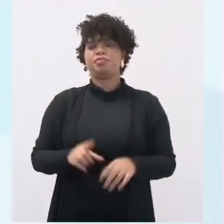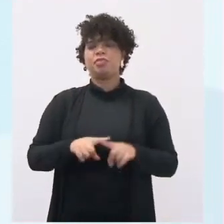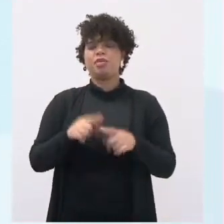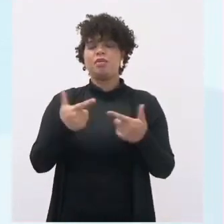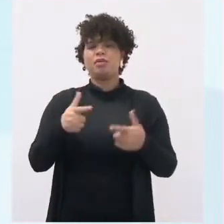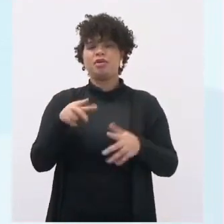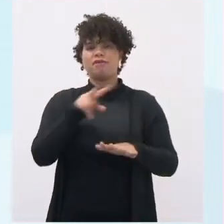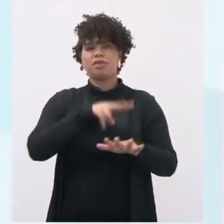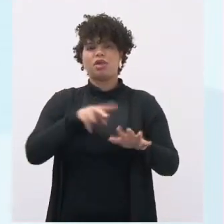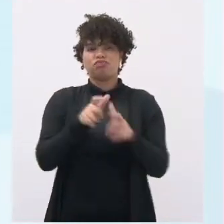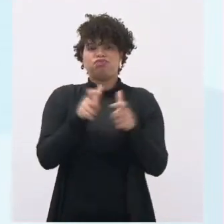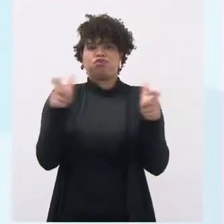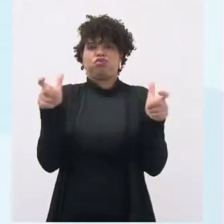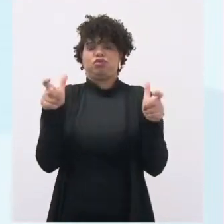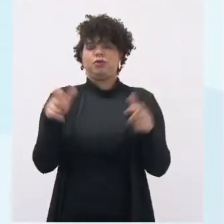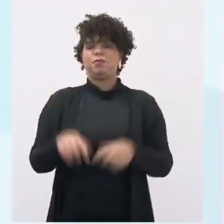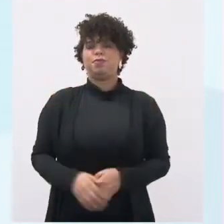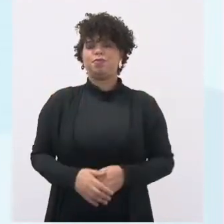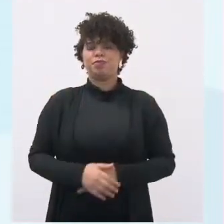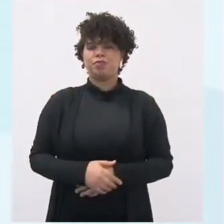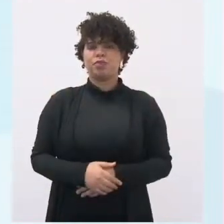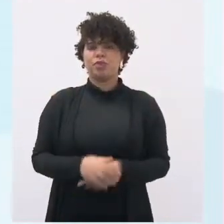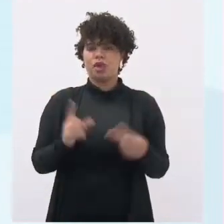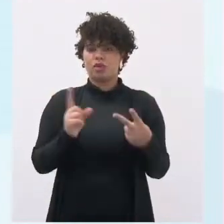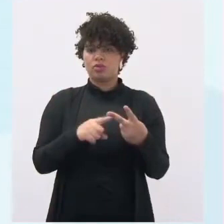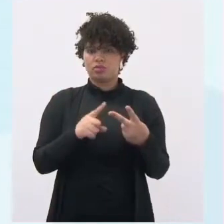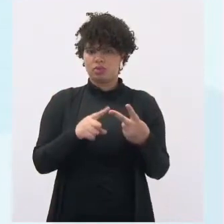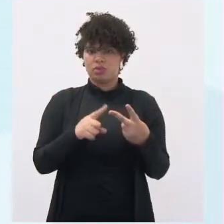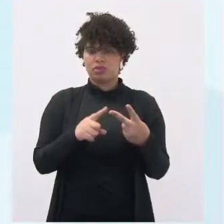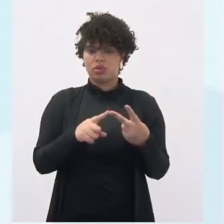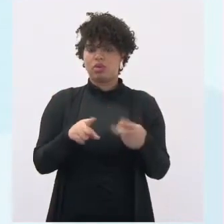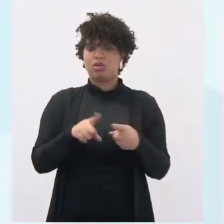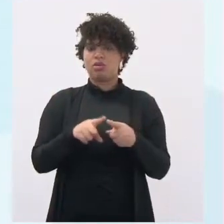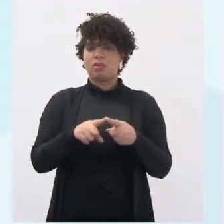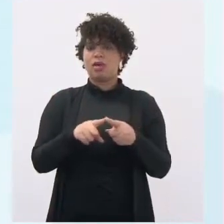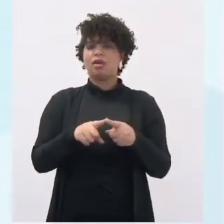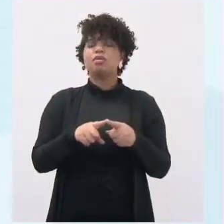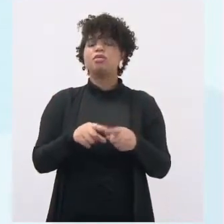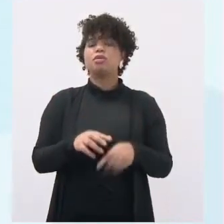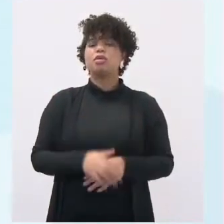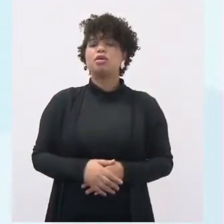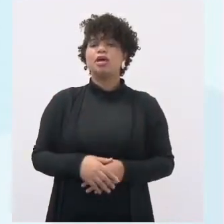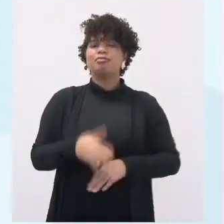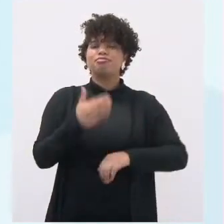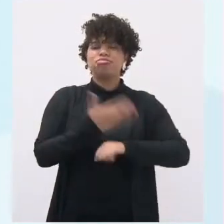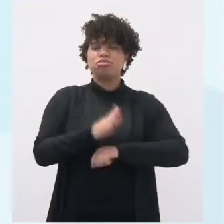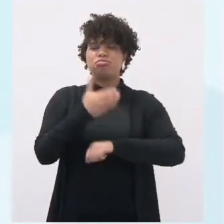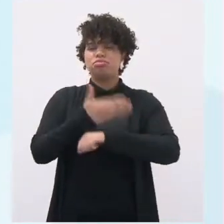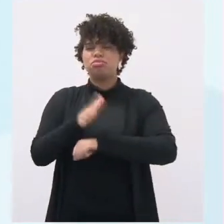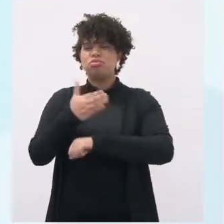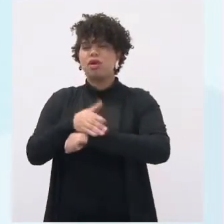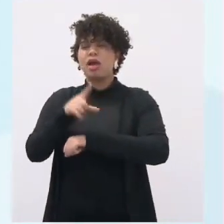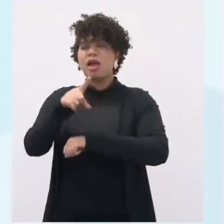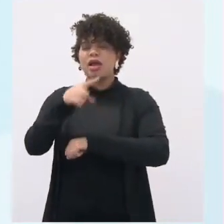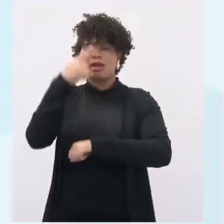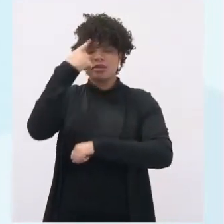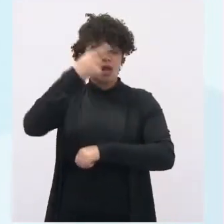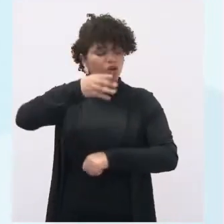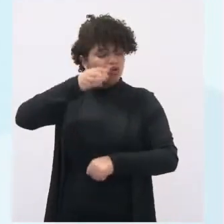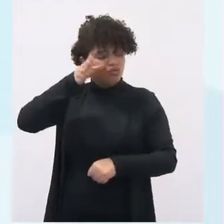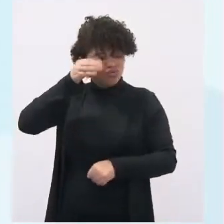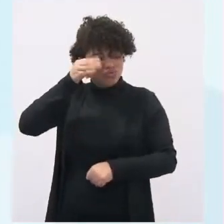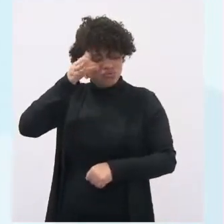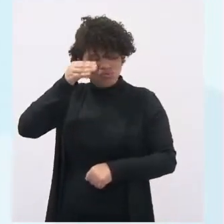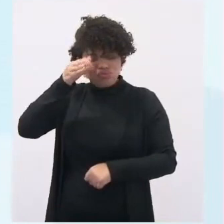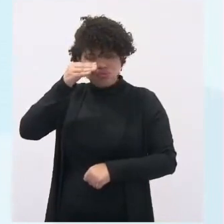macro também. A gente deve buscar, né, desenvolver a competência de exercitar a curiosidade intelectual,